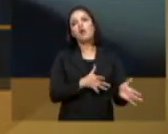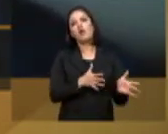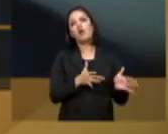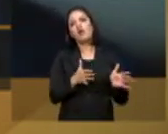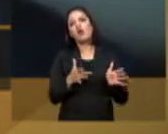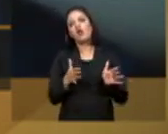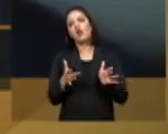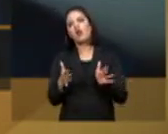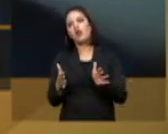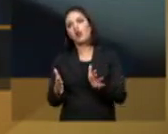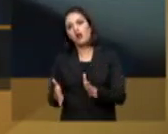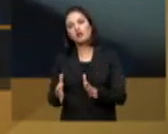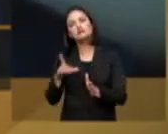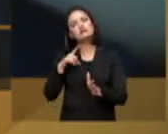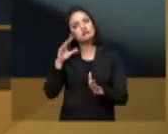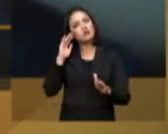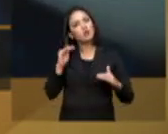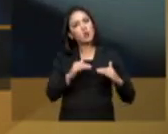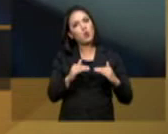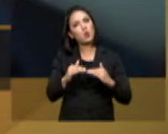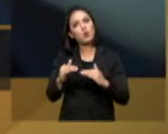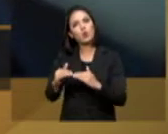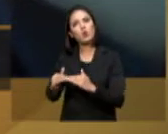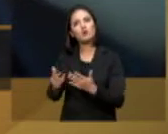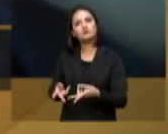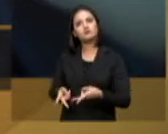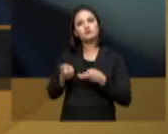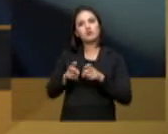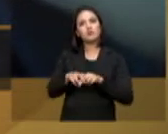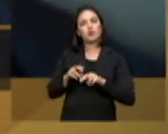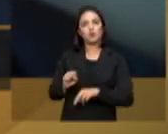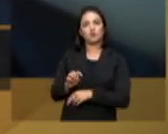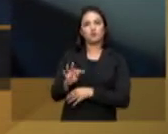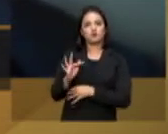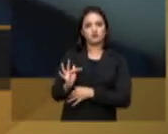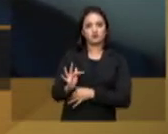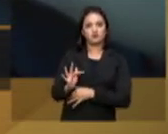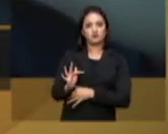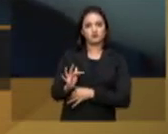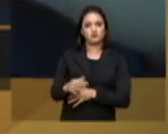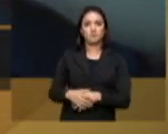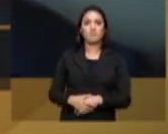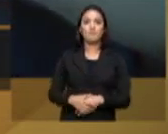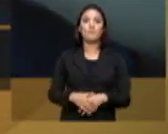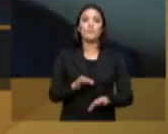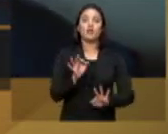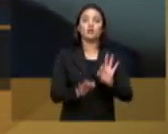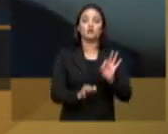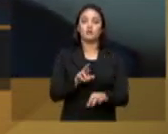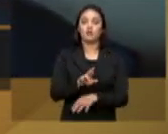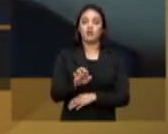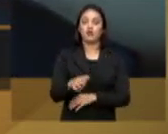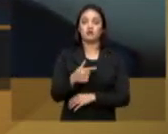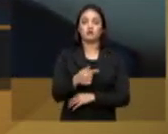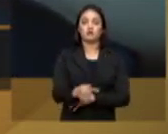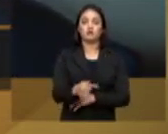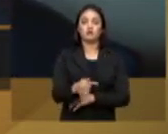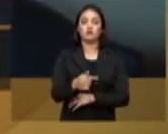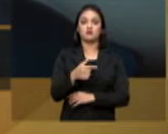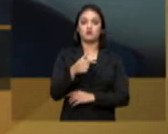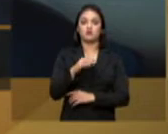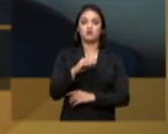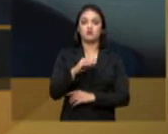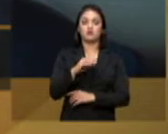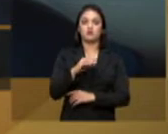foi sendo corroborada pelo tribunal. No julgamento do RS